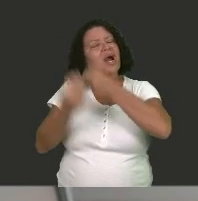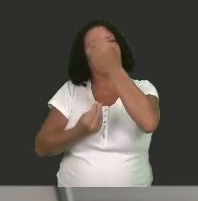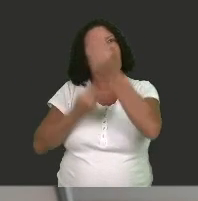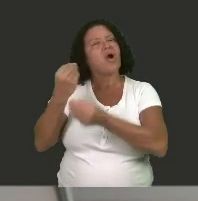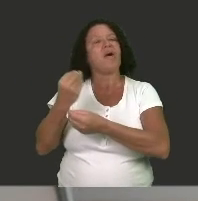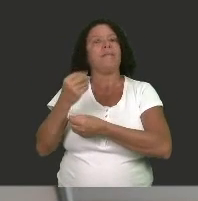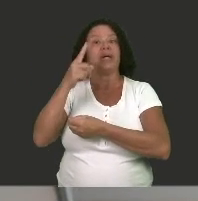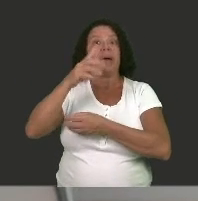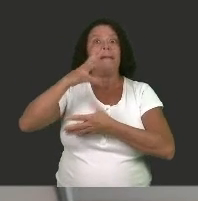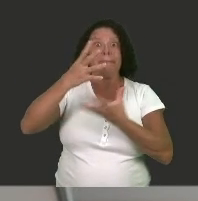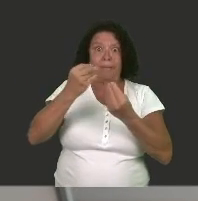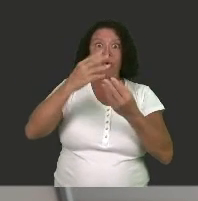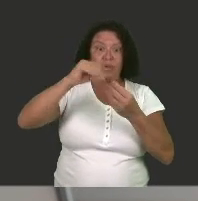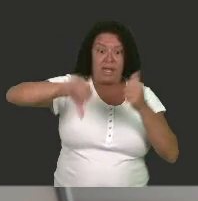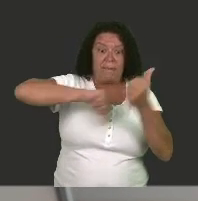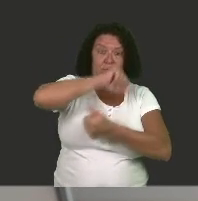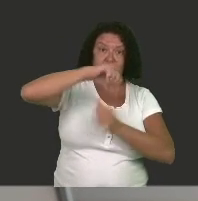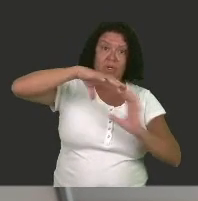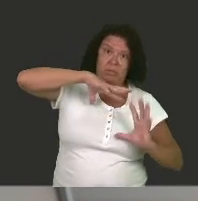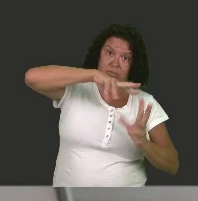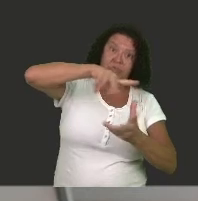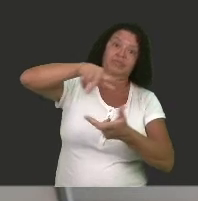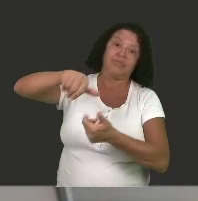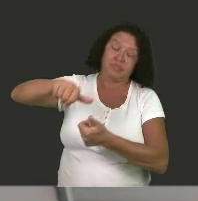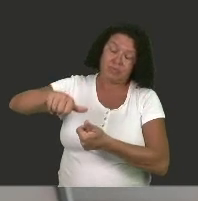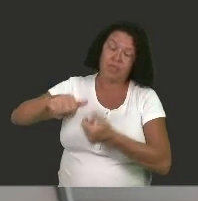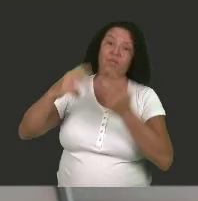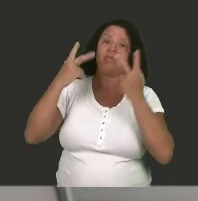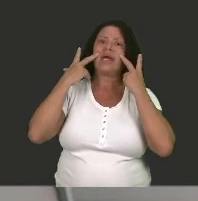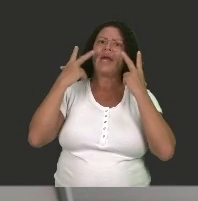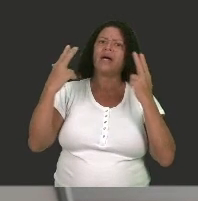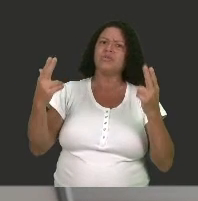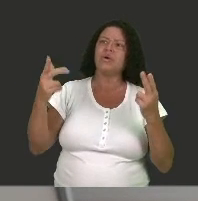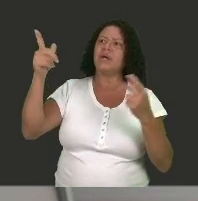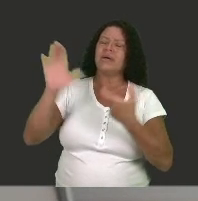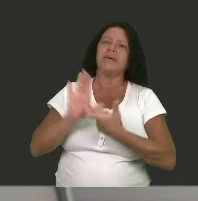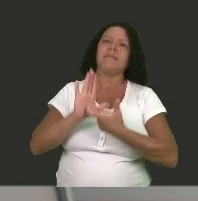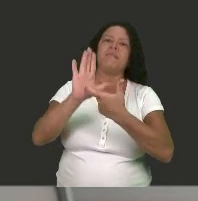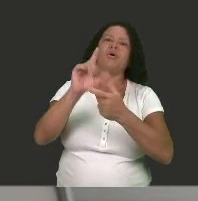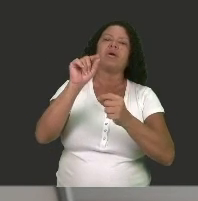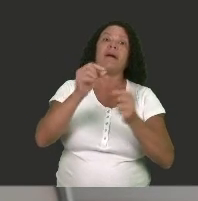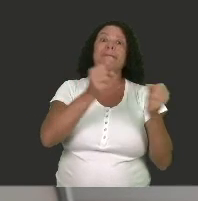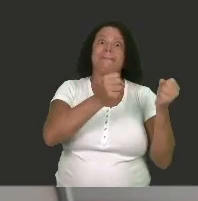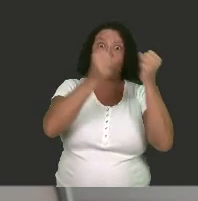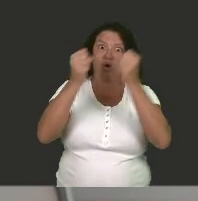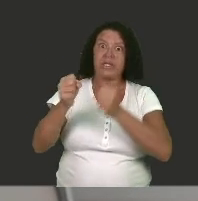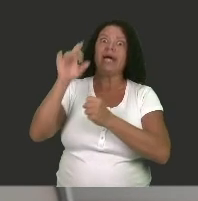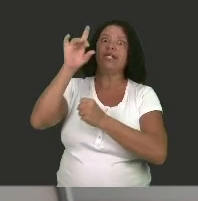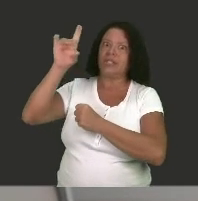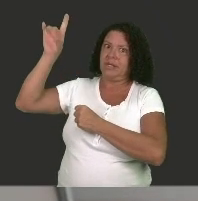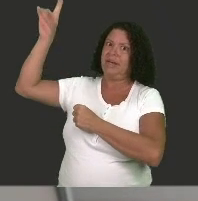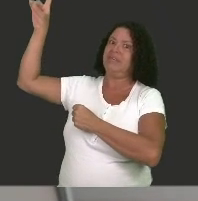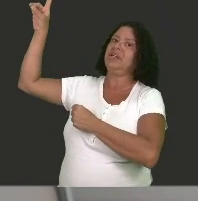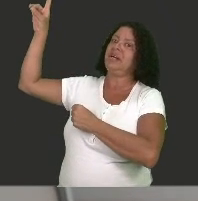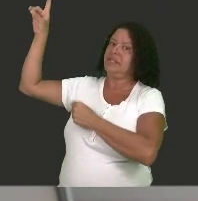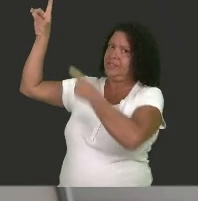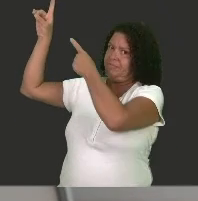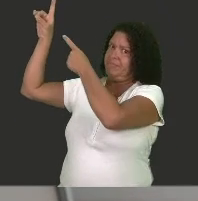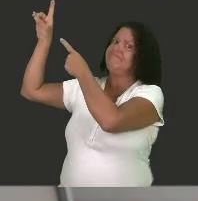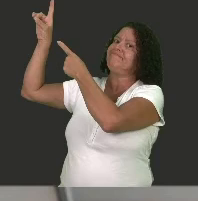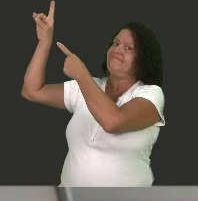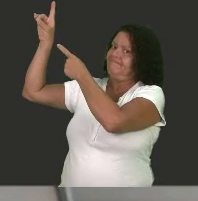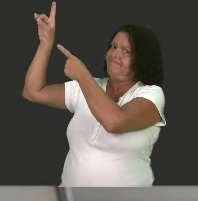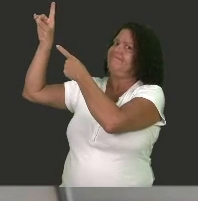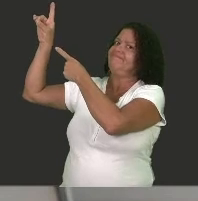de tantas mudanças no planeta, né, com a natureza mostrando que o poder de Deus ele é muito superior às